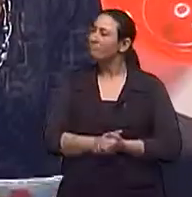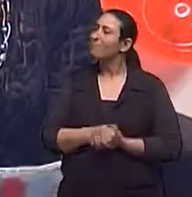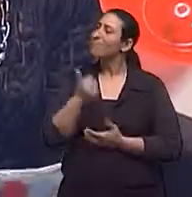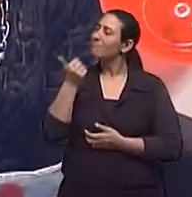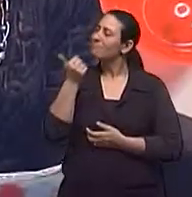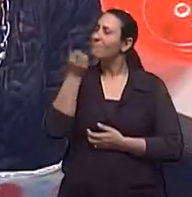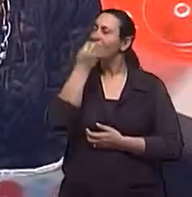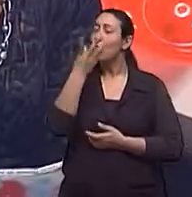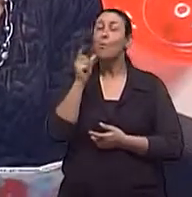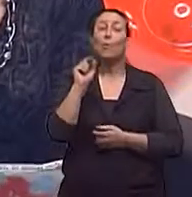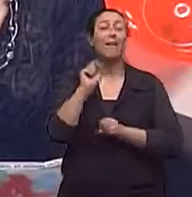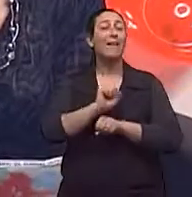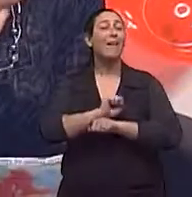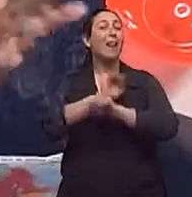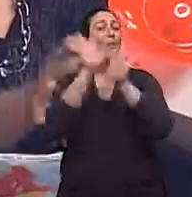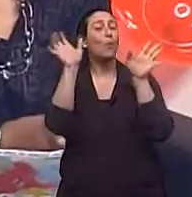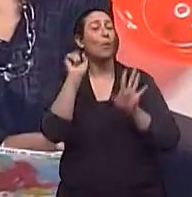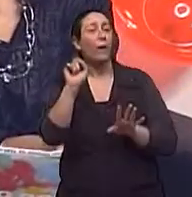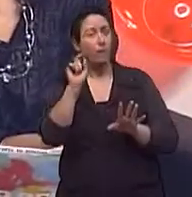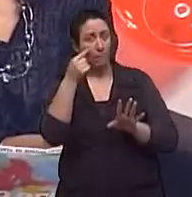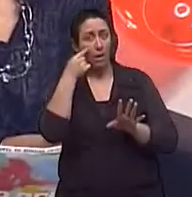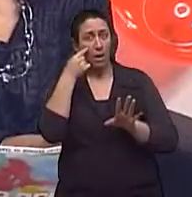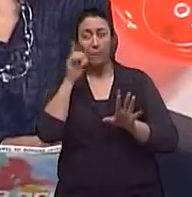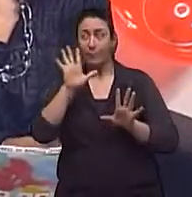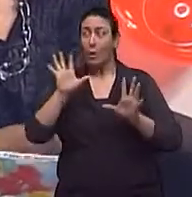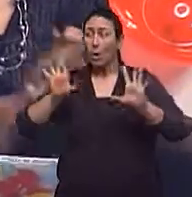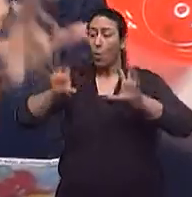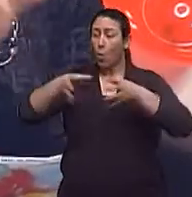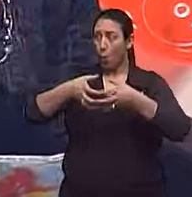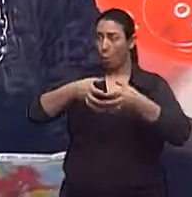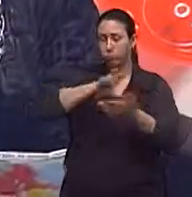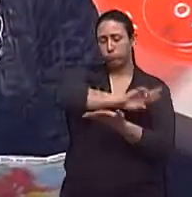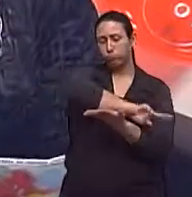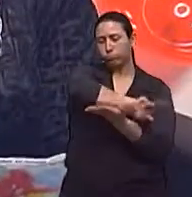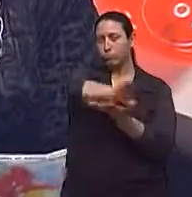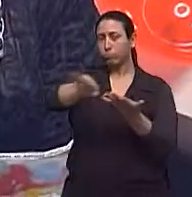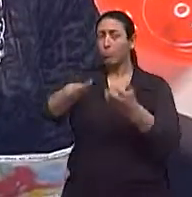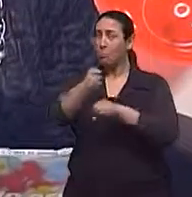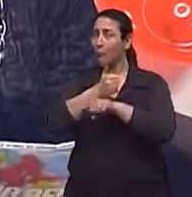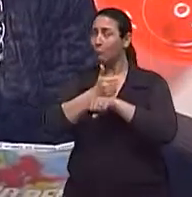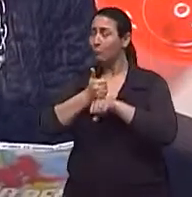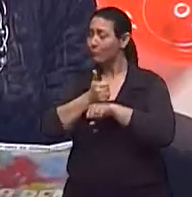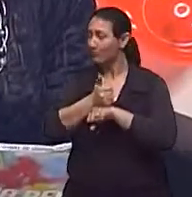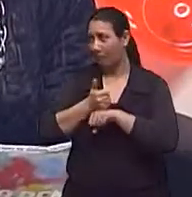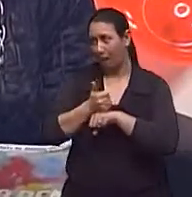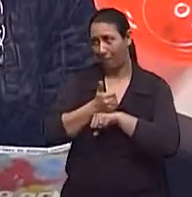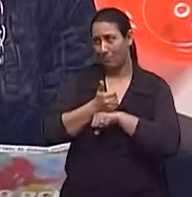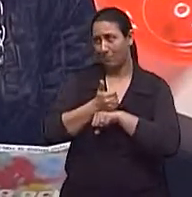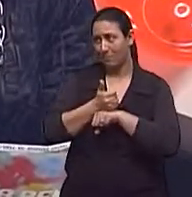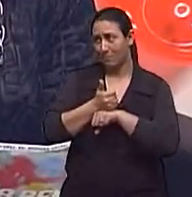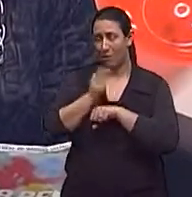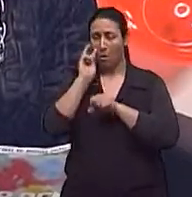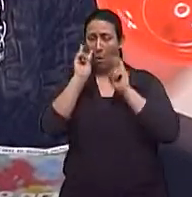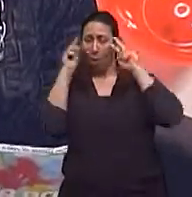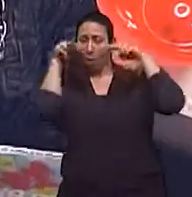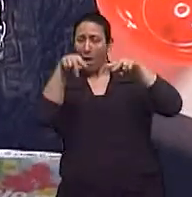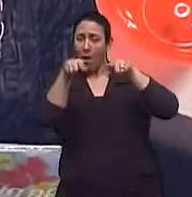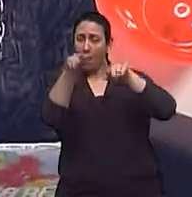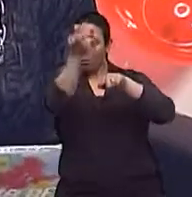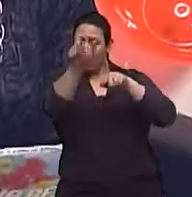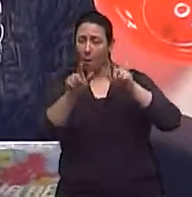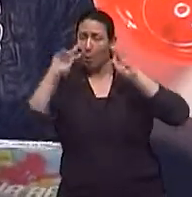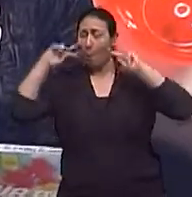mas o que fica claro para nós é que uma equipe multidisciplinar com uma visão de integralidade do ser humano